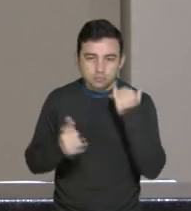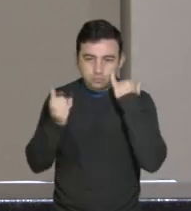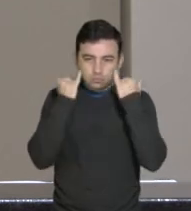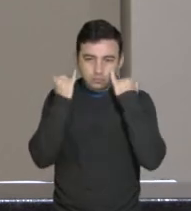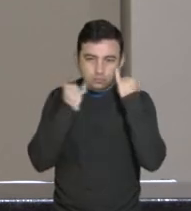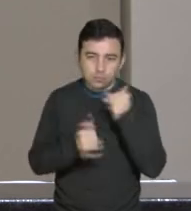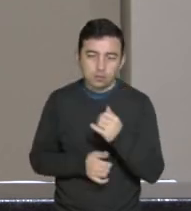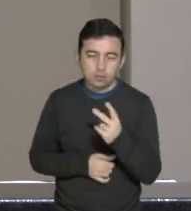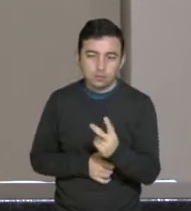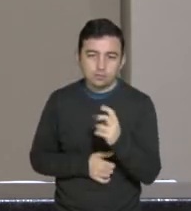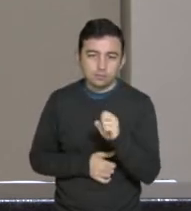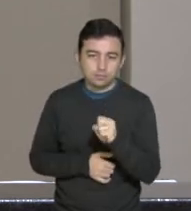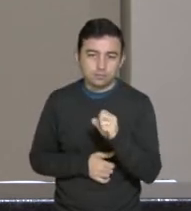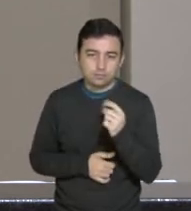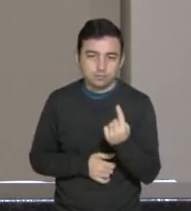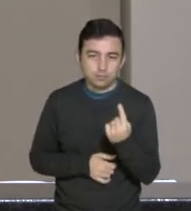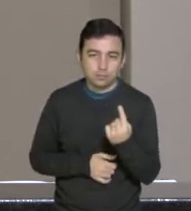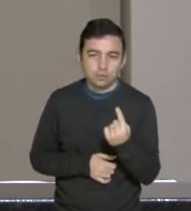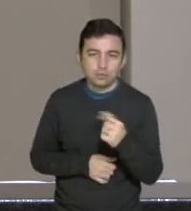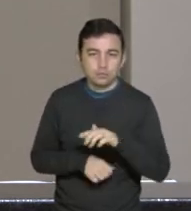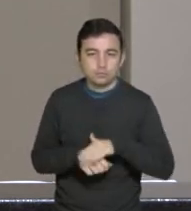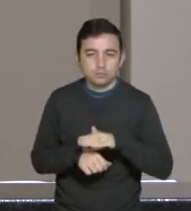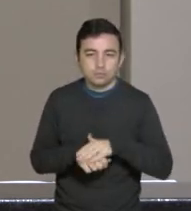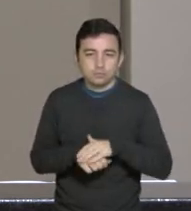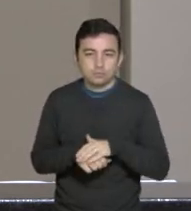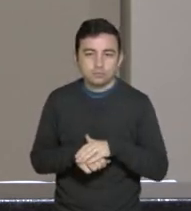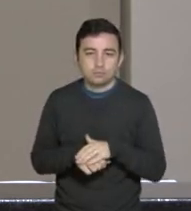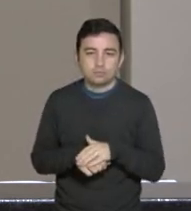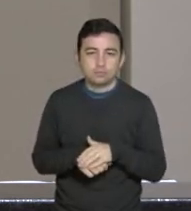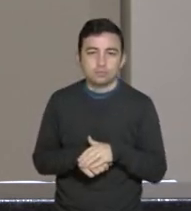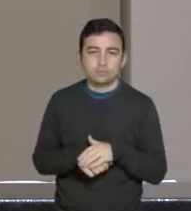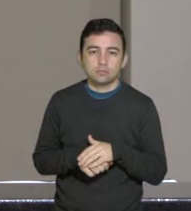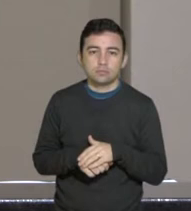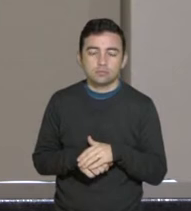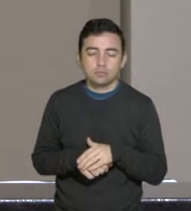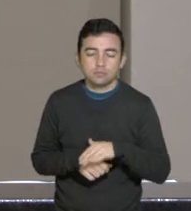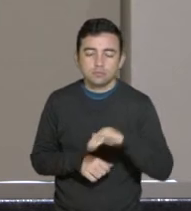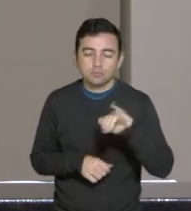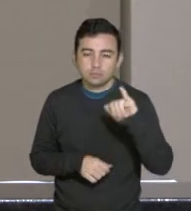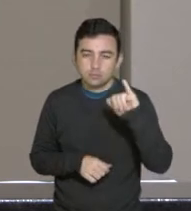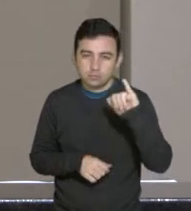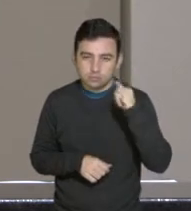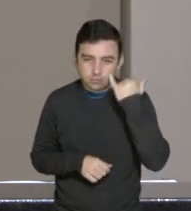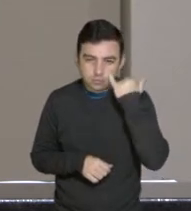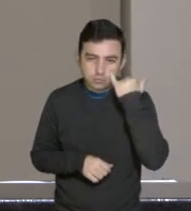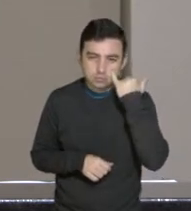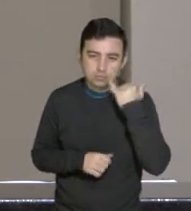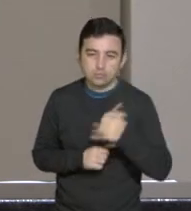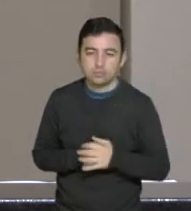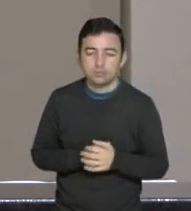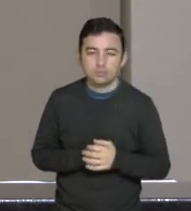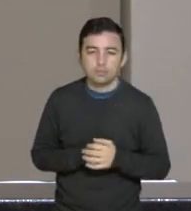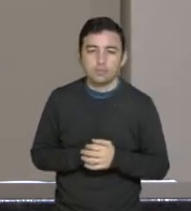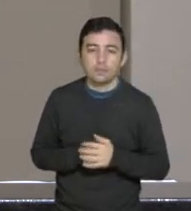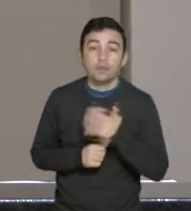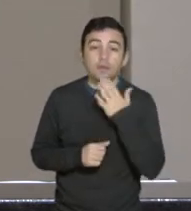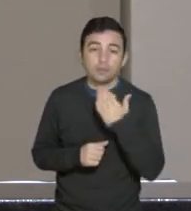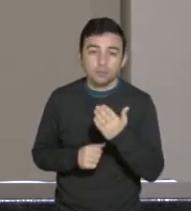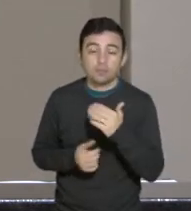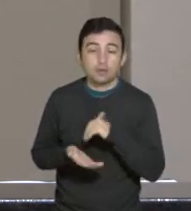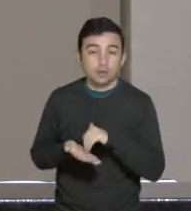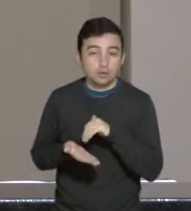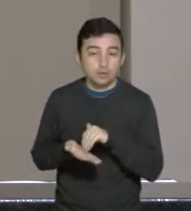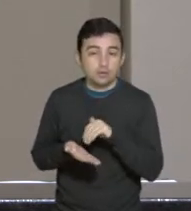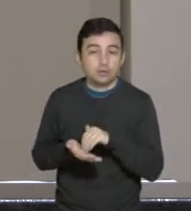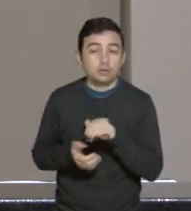informação 281, deputado autor Jessé Lopes, solicitando ao secretário